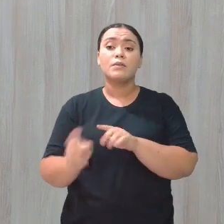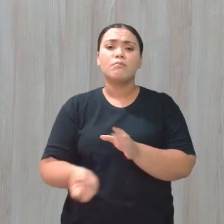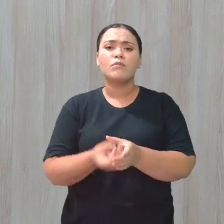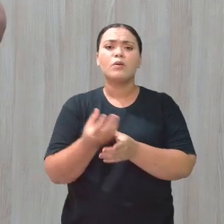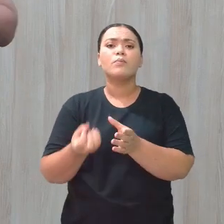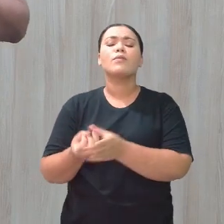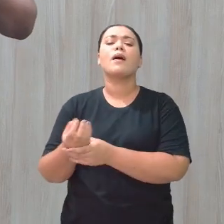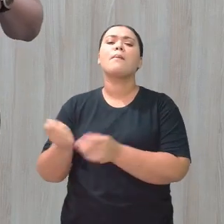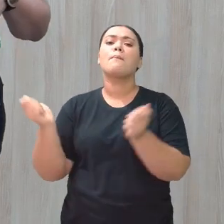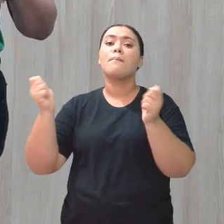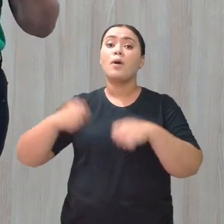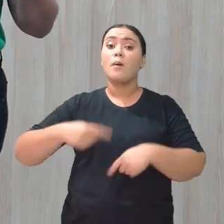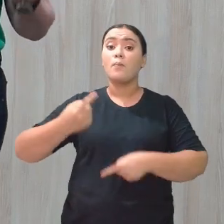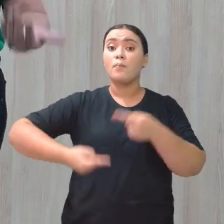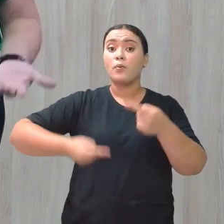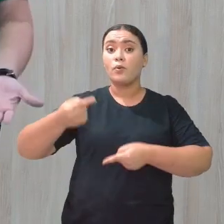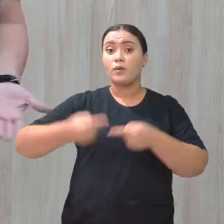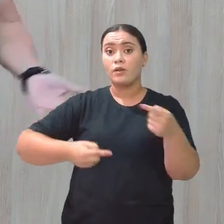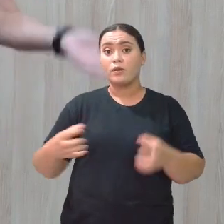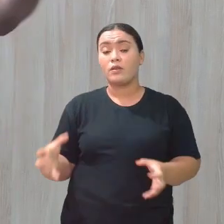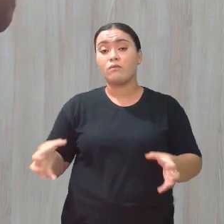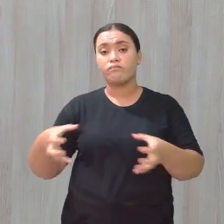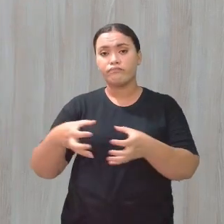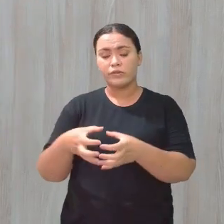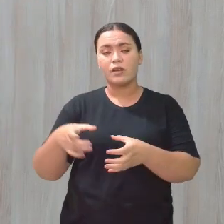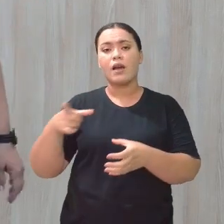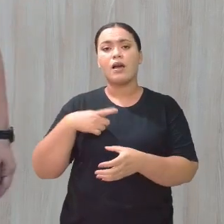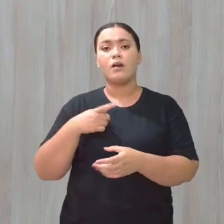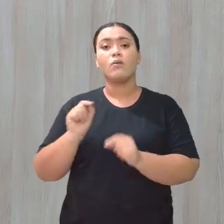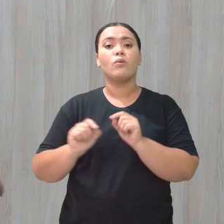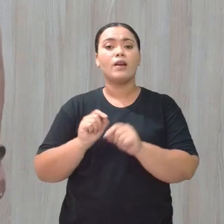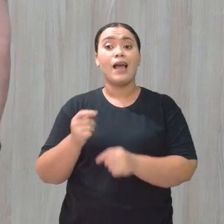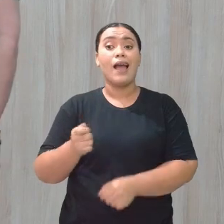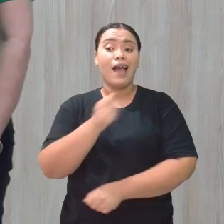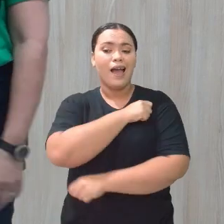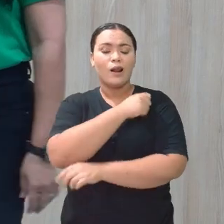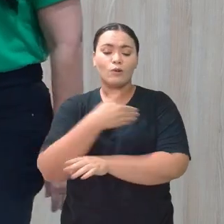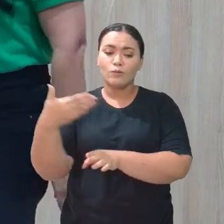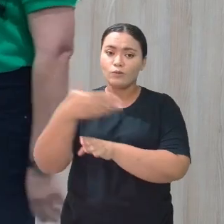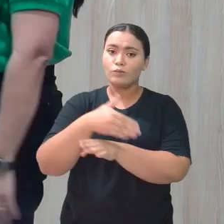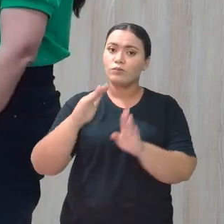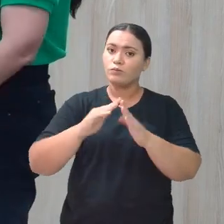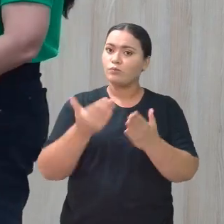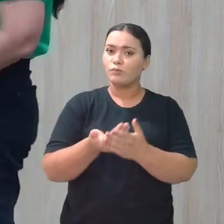possibilidades de políticas conjuntas para trazer esses estudantes para a escola.